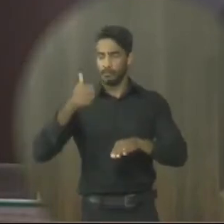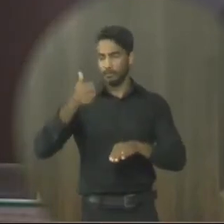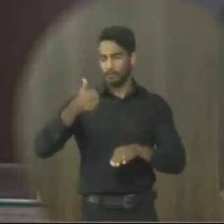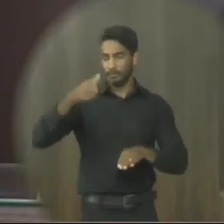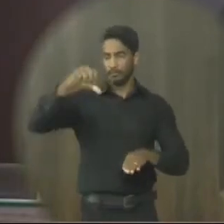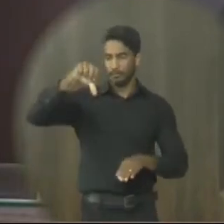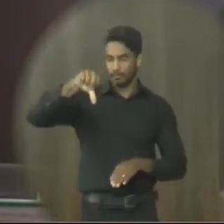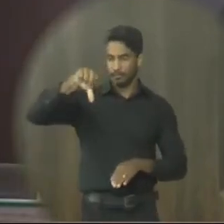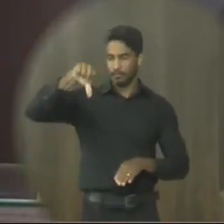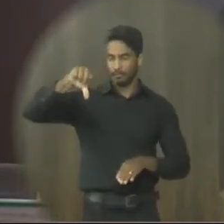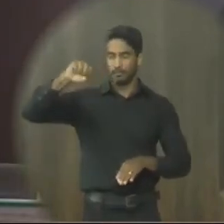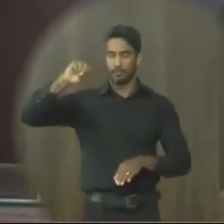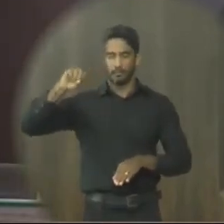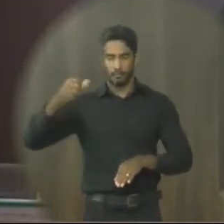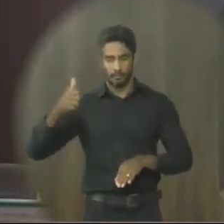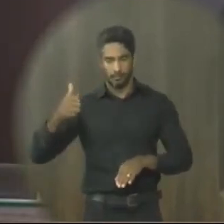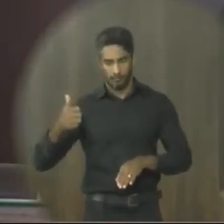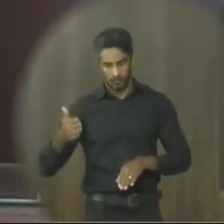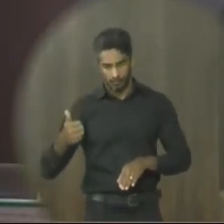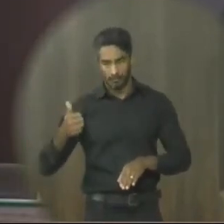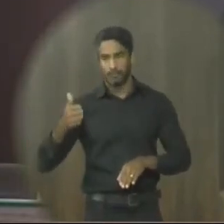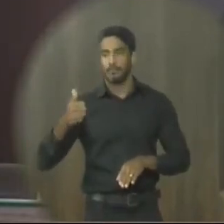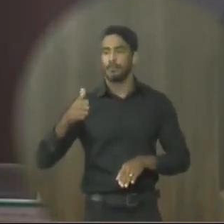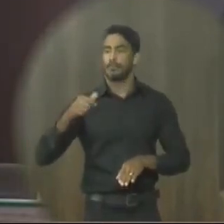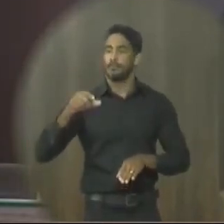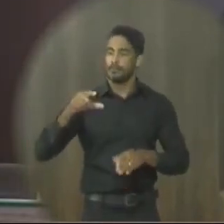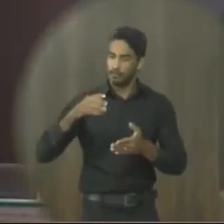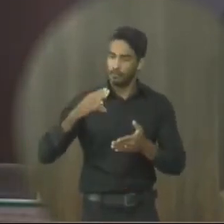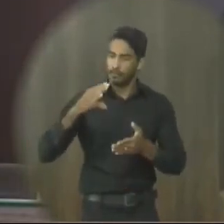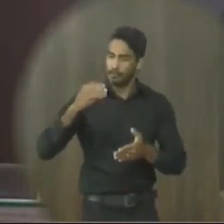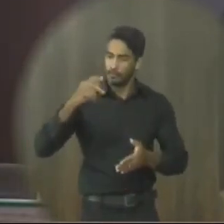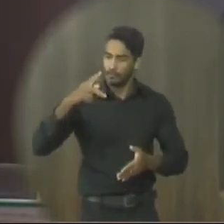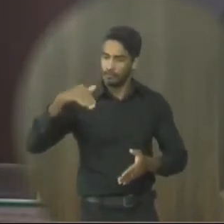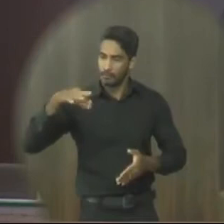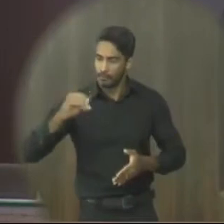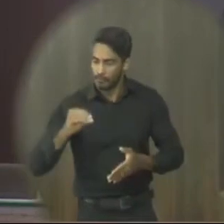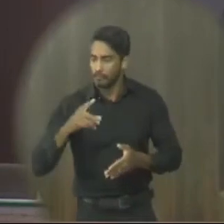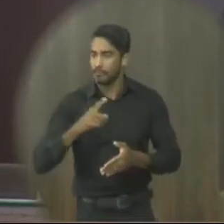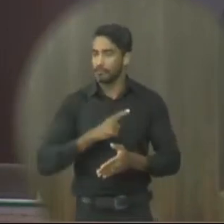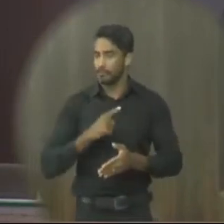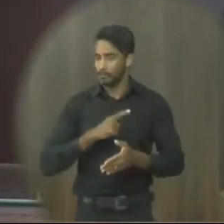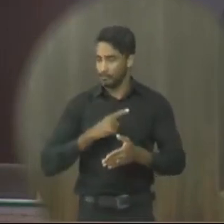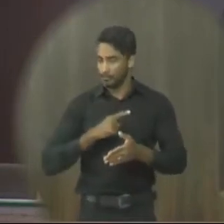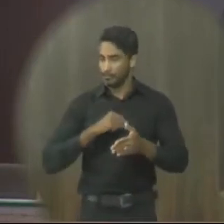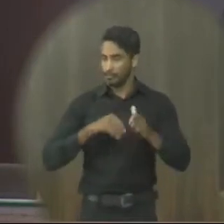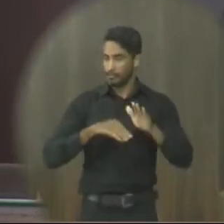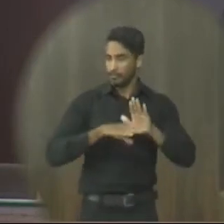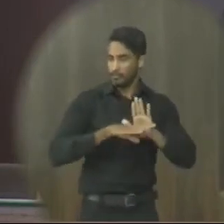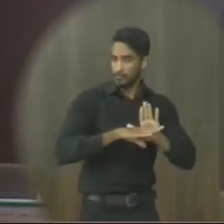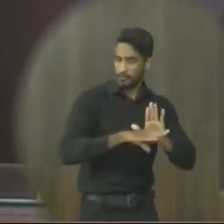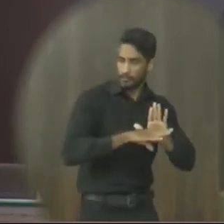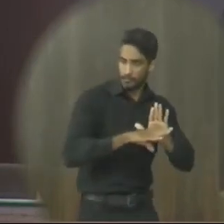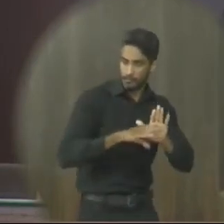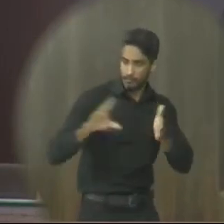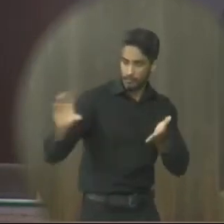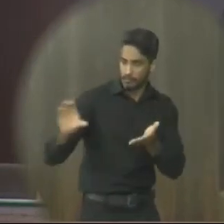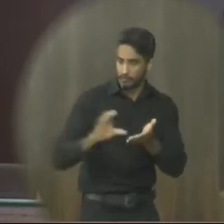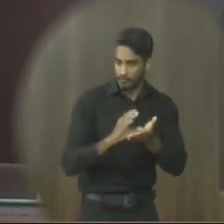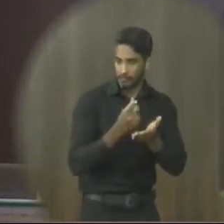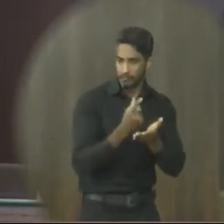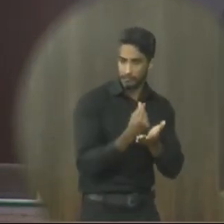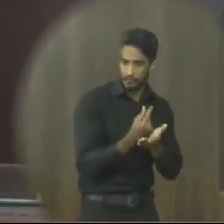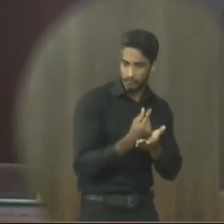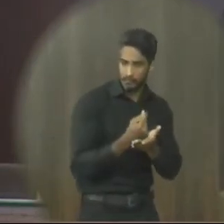Em 1991 foi instalado o capítulo de Janaúba e tem como se patrocinadoras em forma